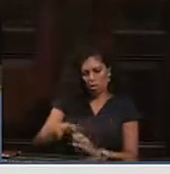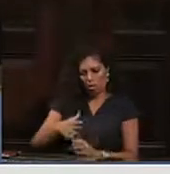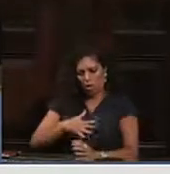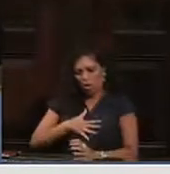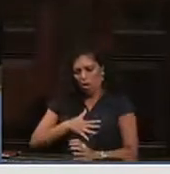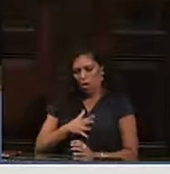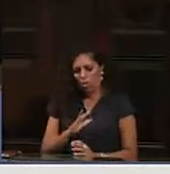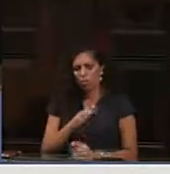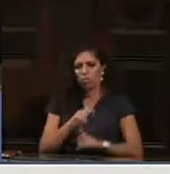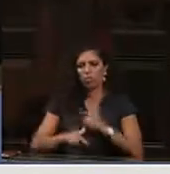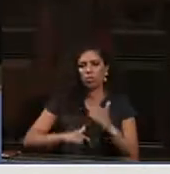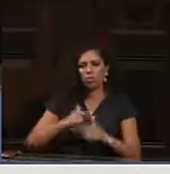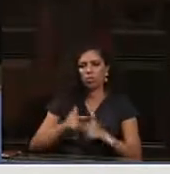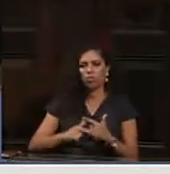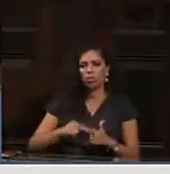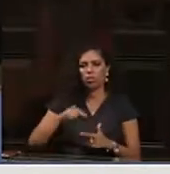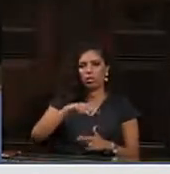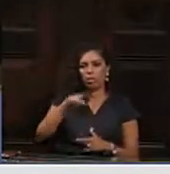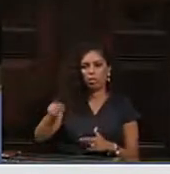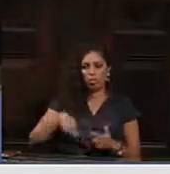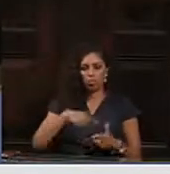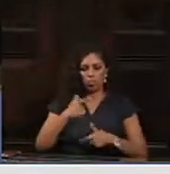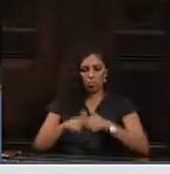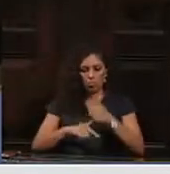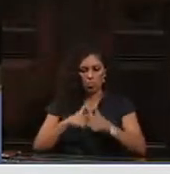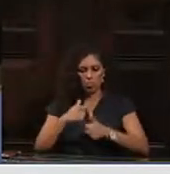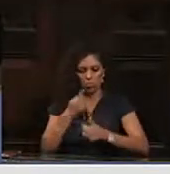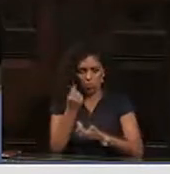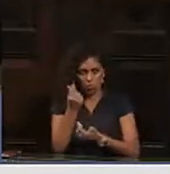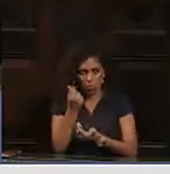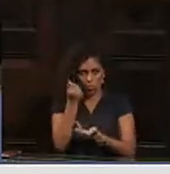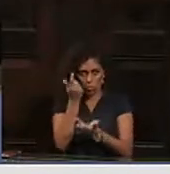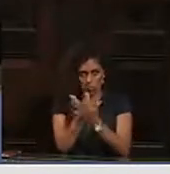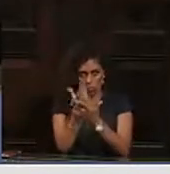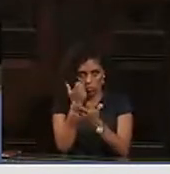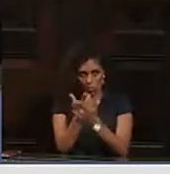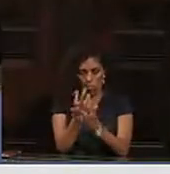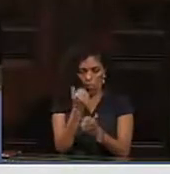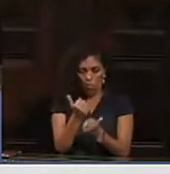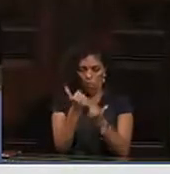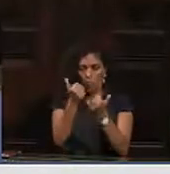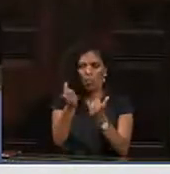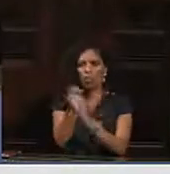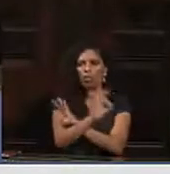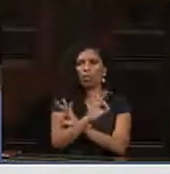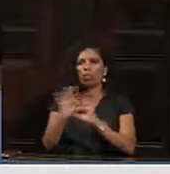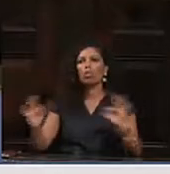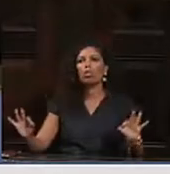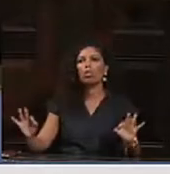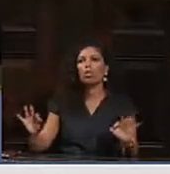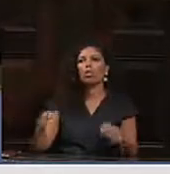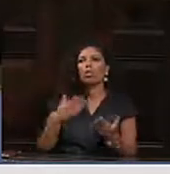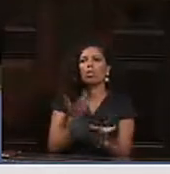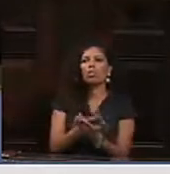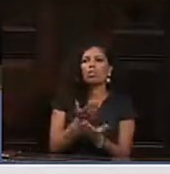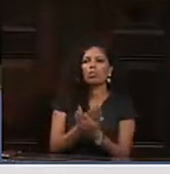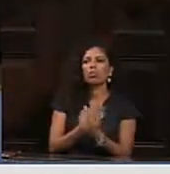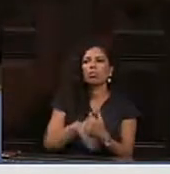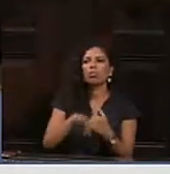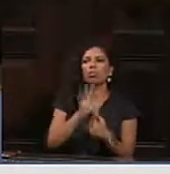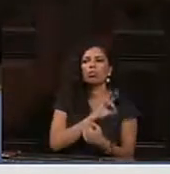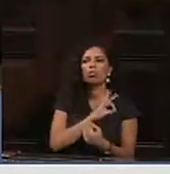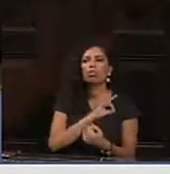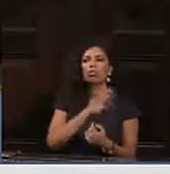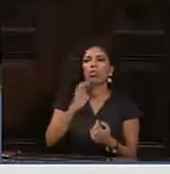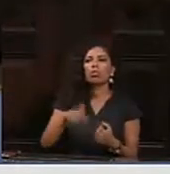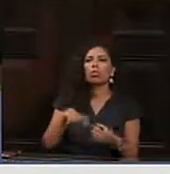fazem e não são bem remunerados, tá? A escola, ela é boa, ela está